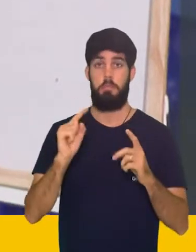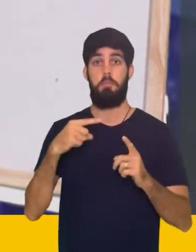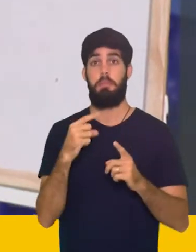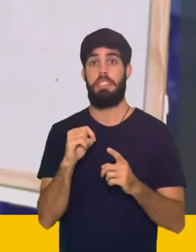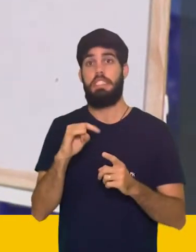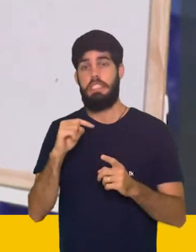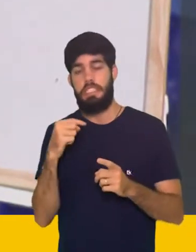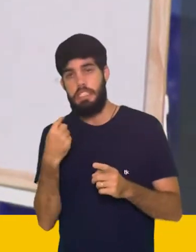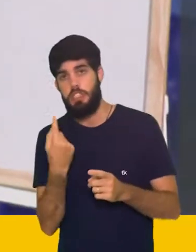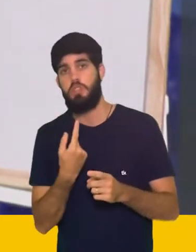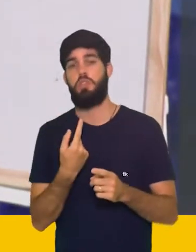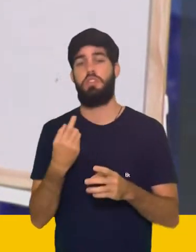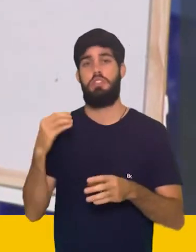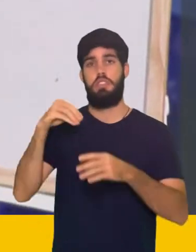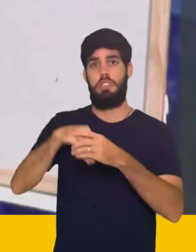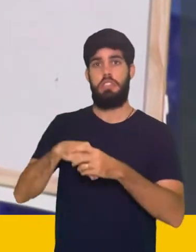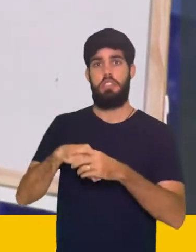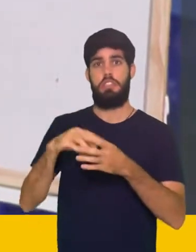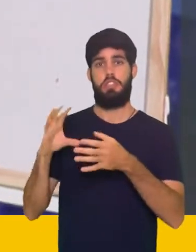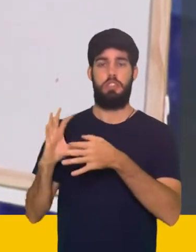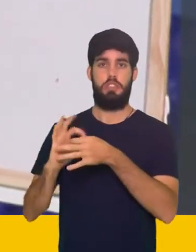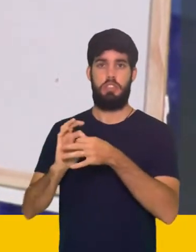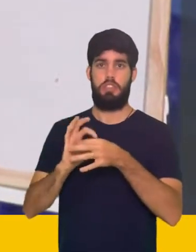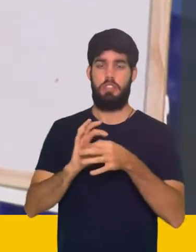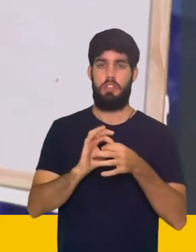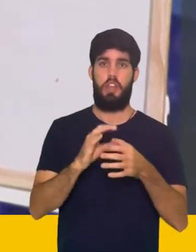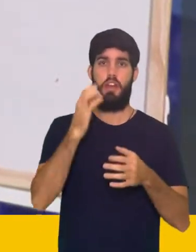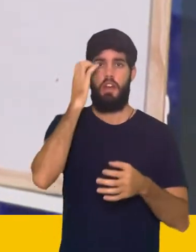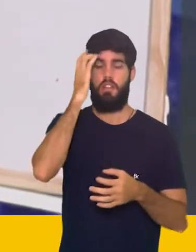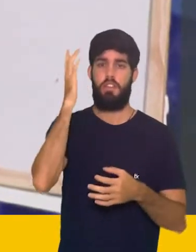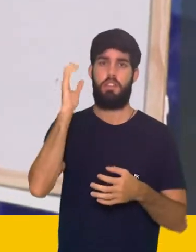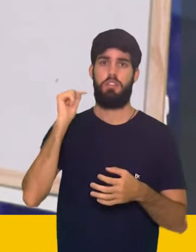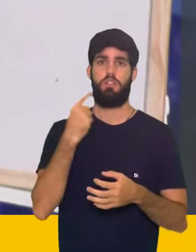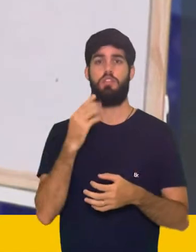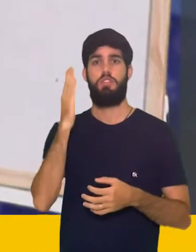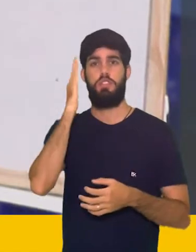no contexto, fica fácil da gente entender qual vai ser o tema.